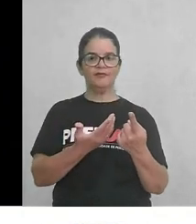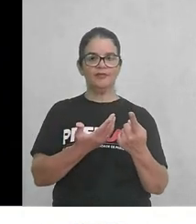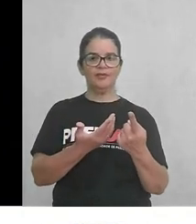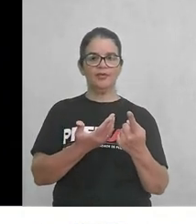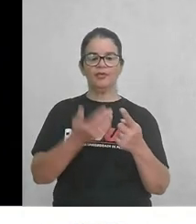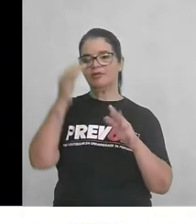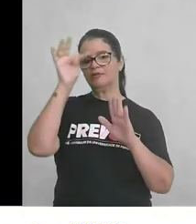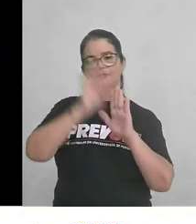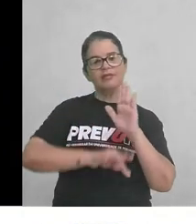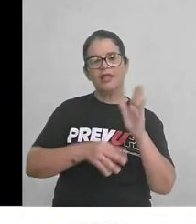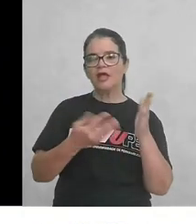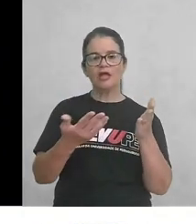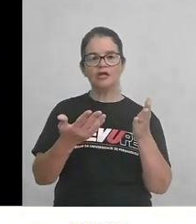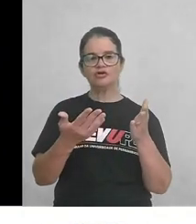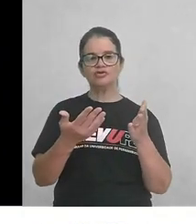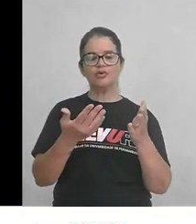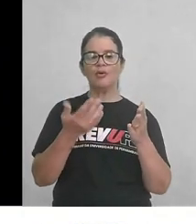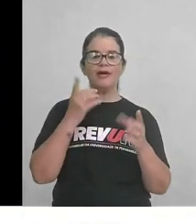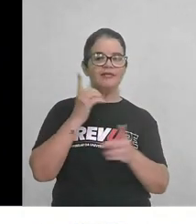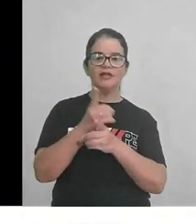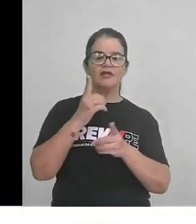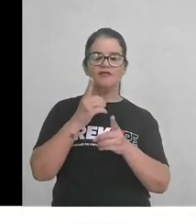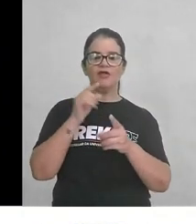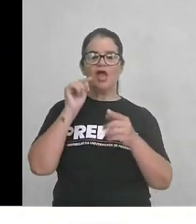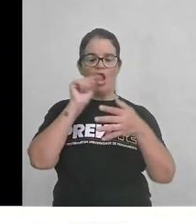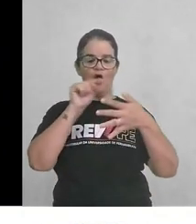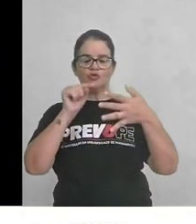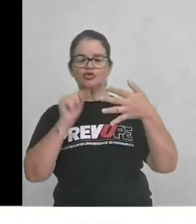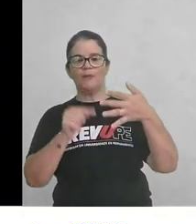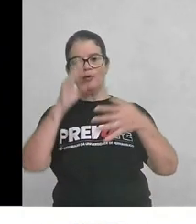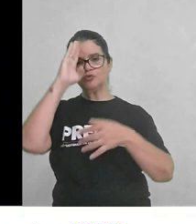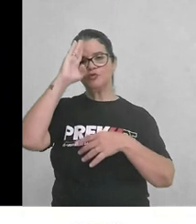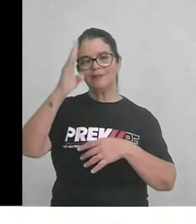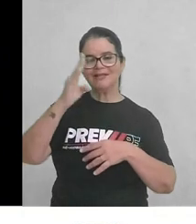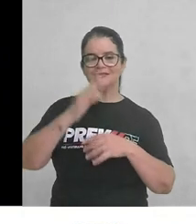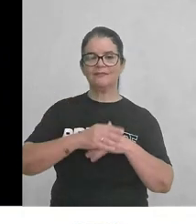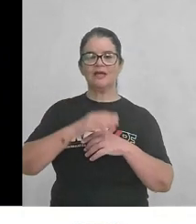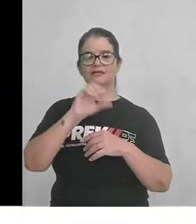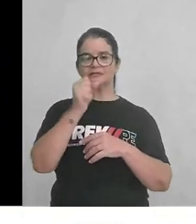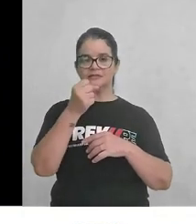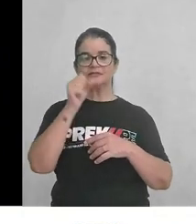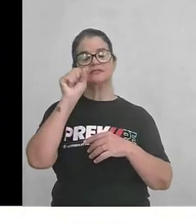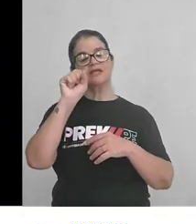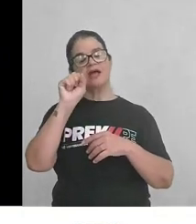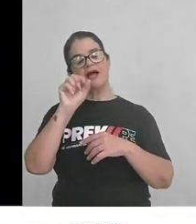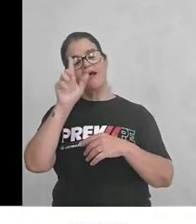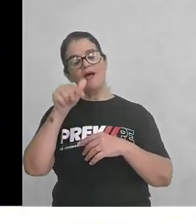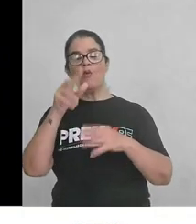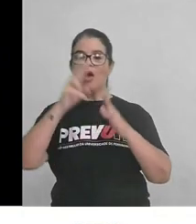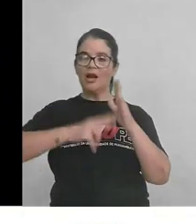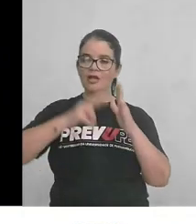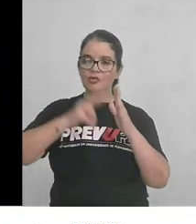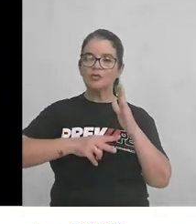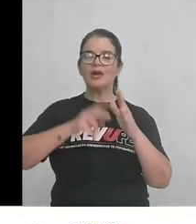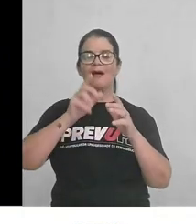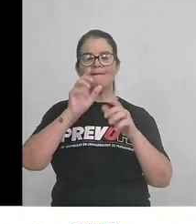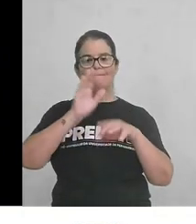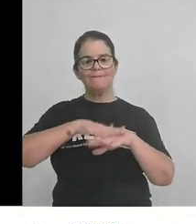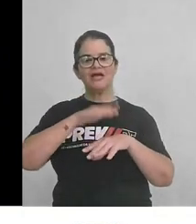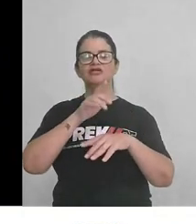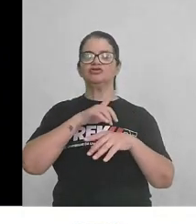E o scan é uma leitura mais em diagonal, a pessoa lê mais assim, entre linhas, não é aprofundado, passa o